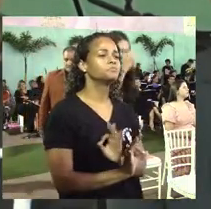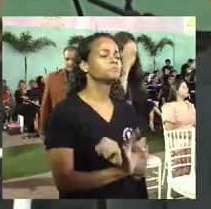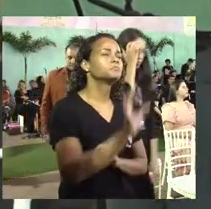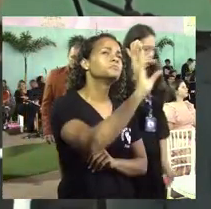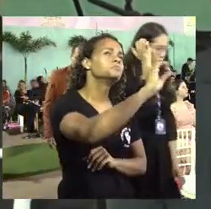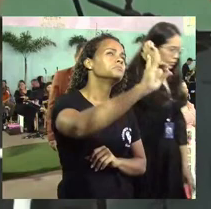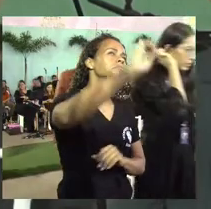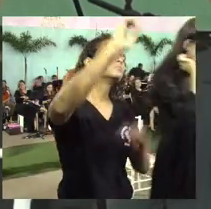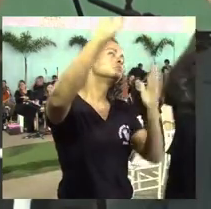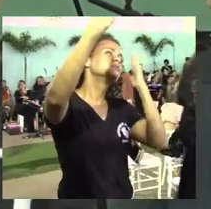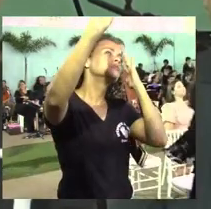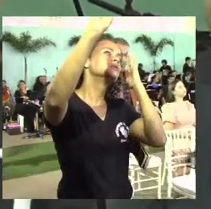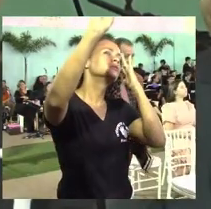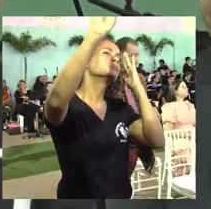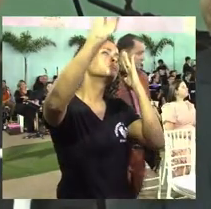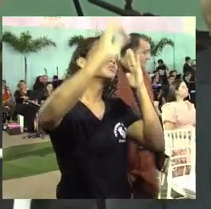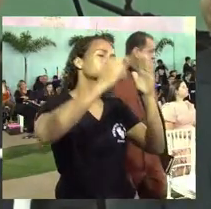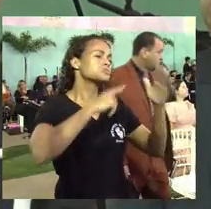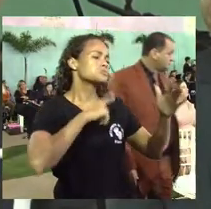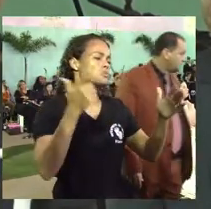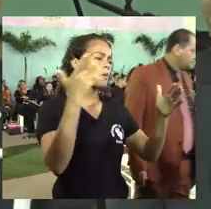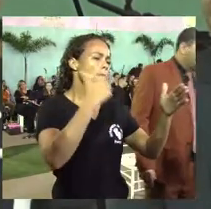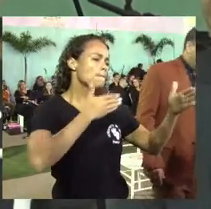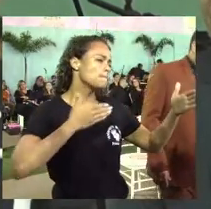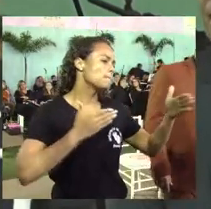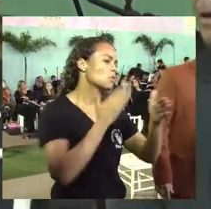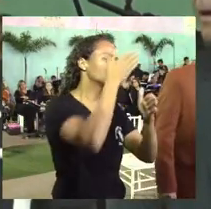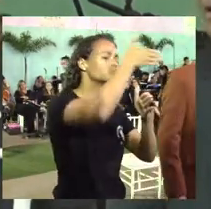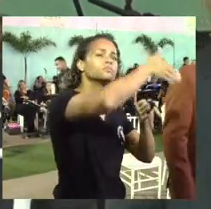contigo só com namorado